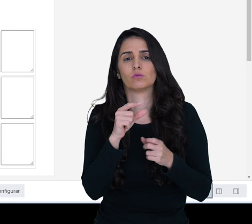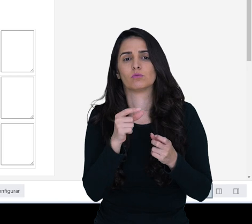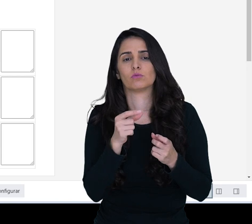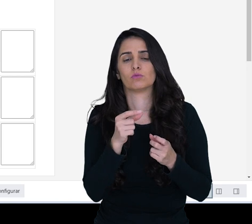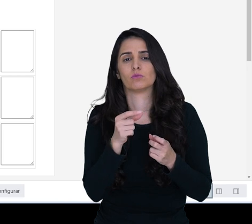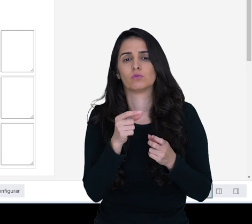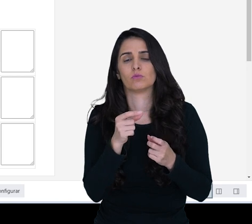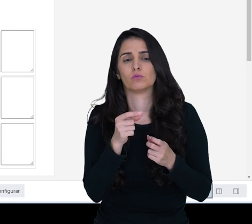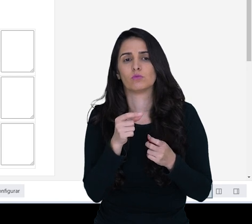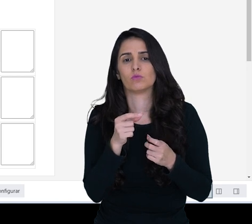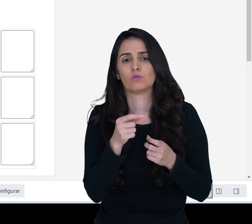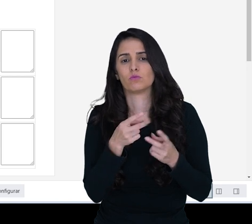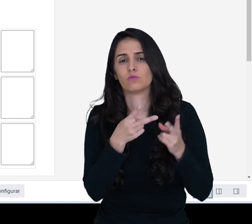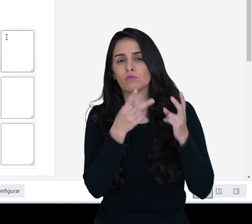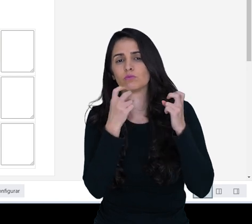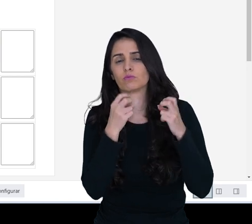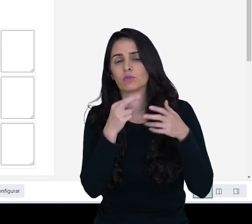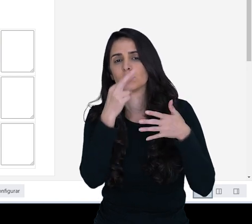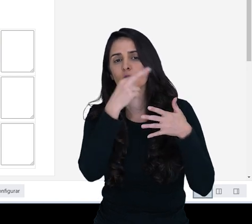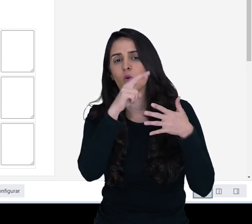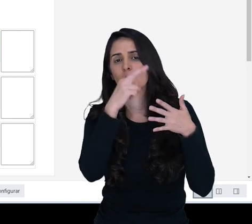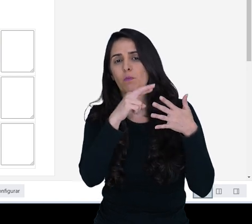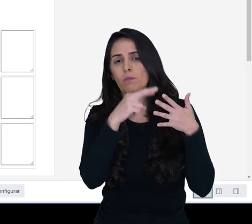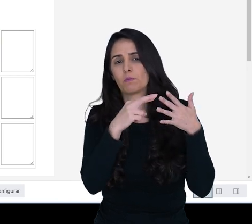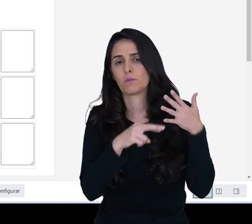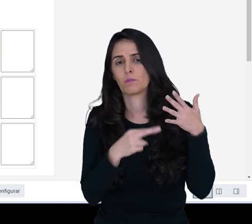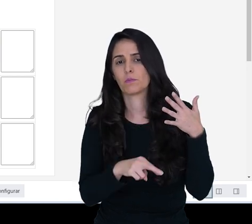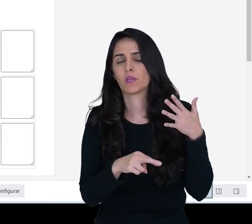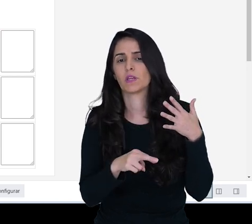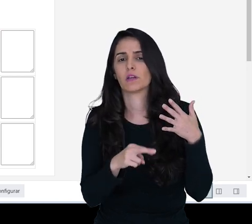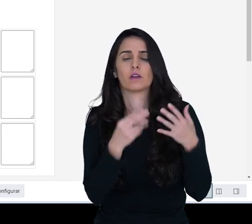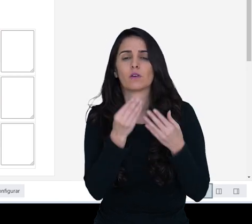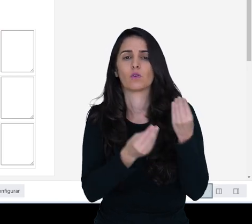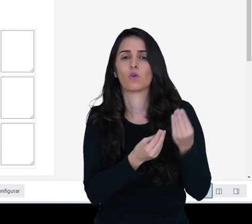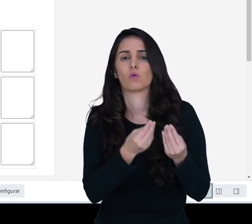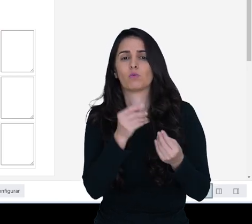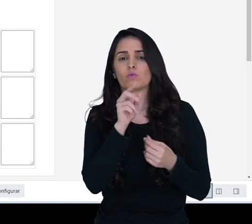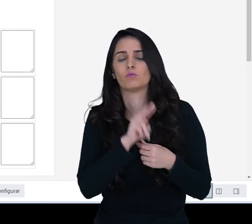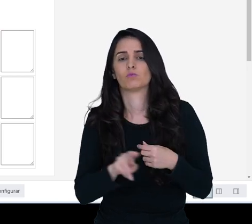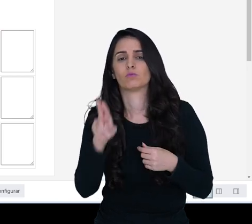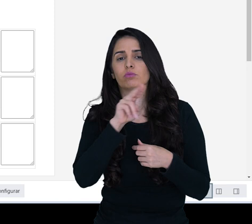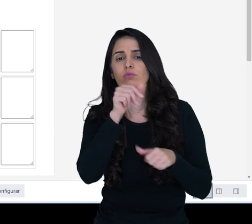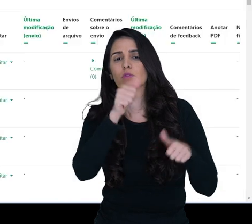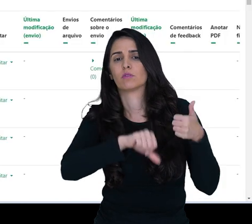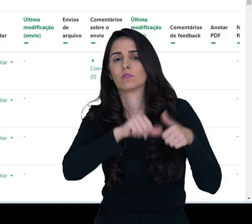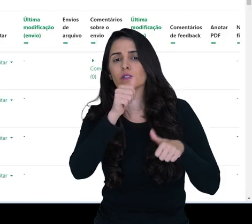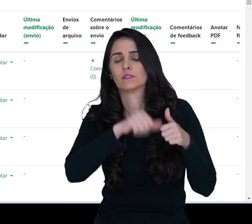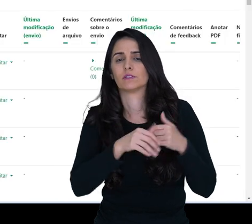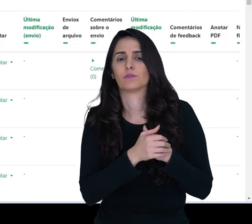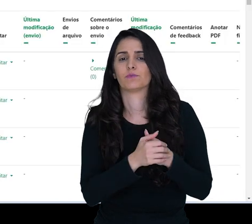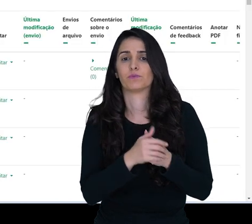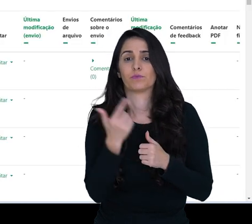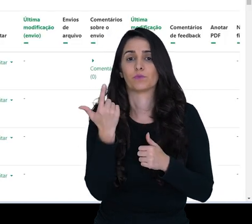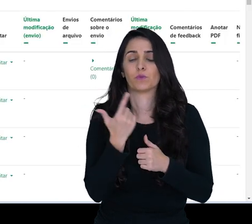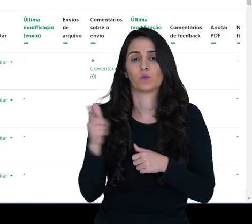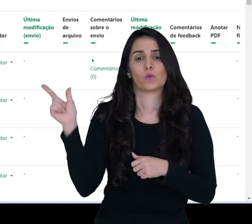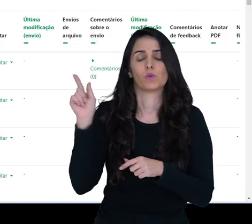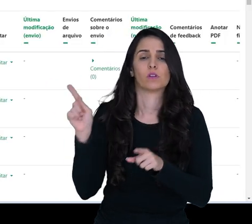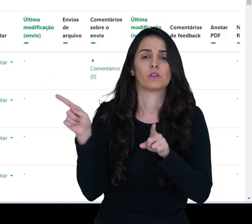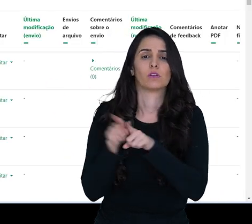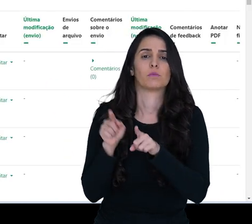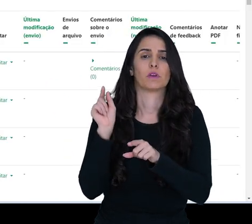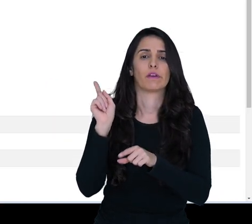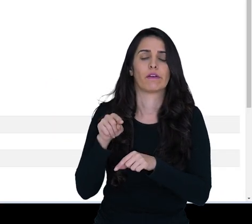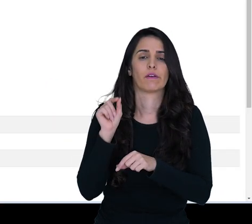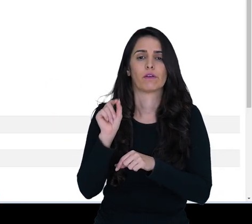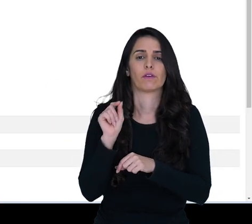Então essa rubrica E como eu vou utilizá-la para avaliação voltando aqui uma outra